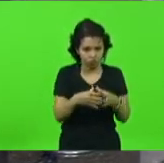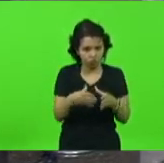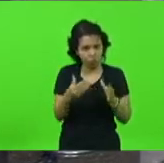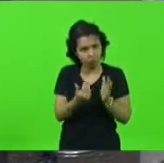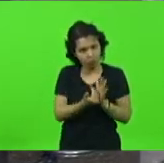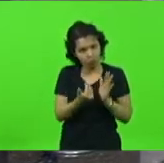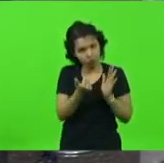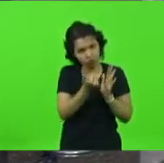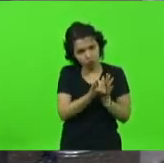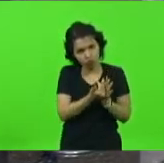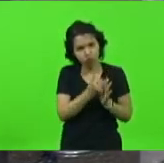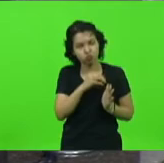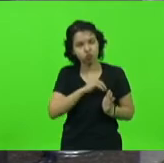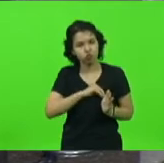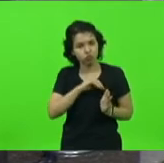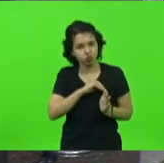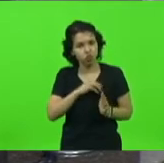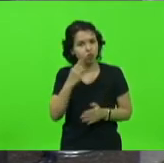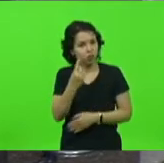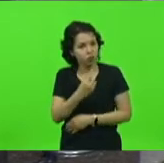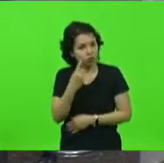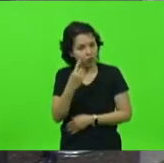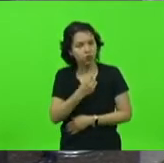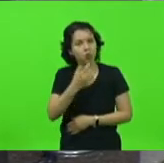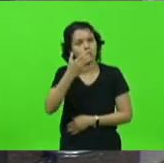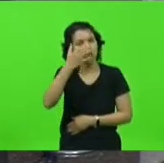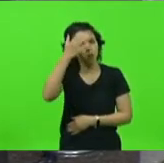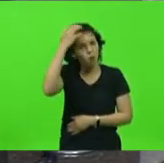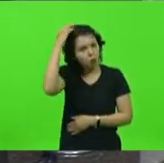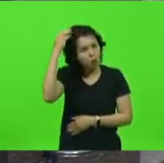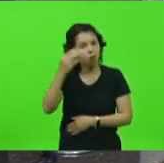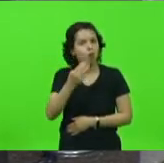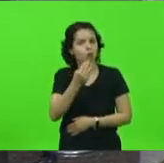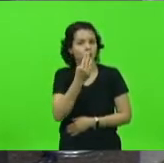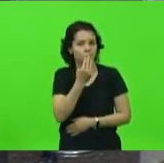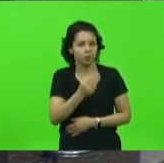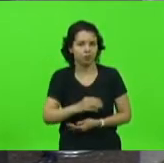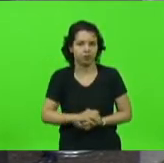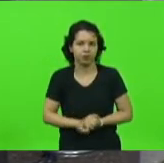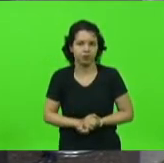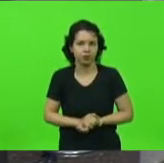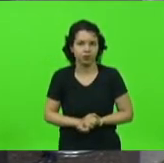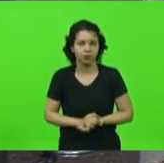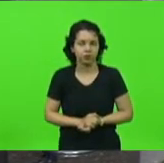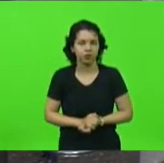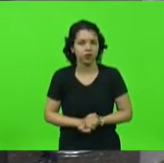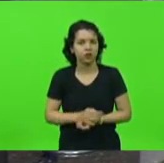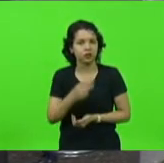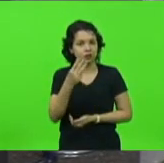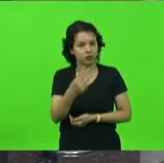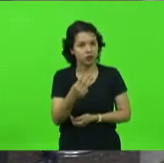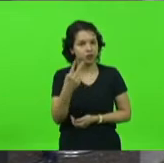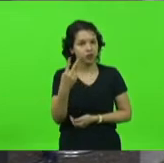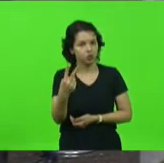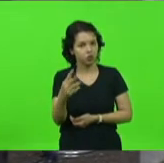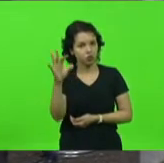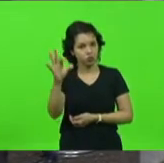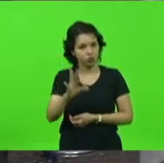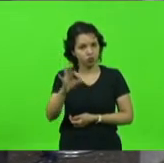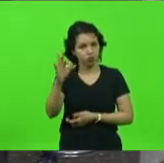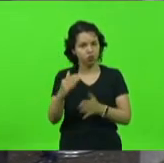reajuste, deputado Moacir Sopelsa, ele vai de 32%